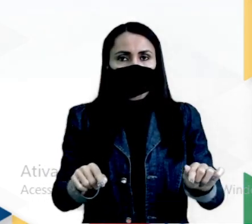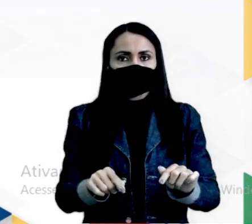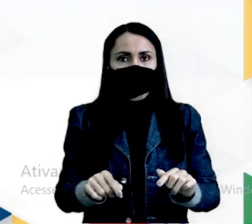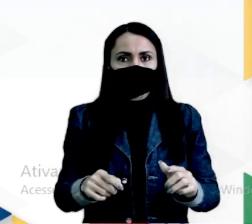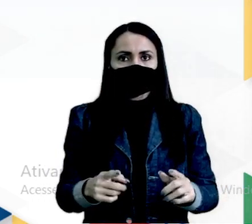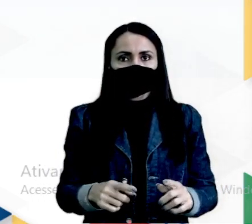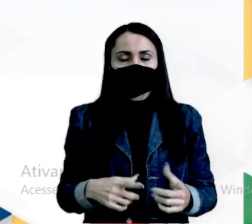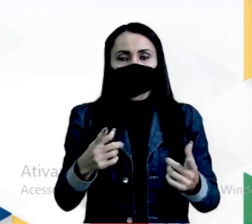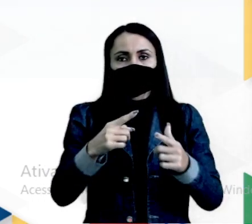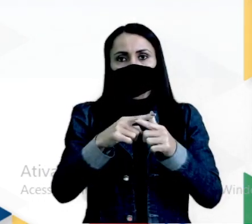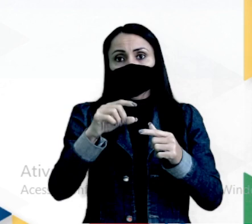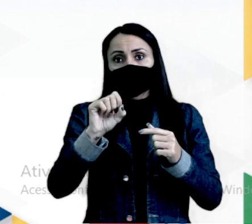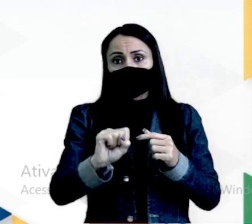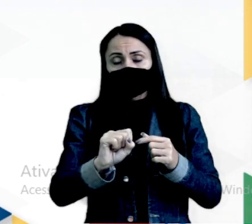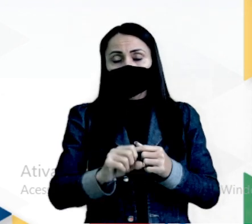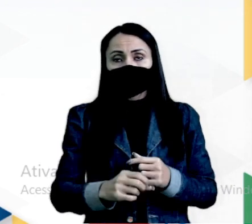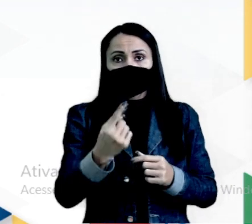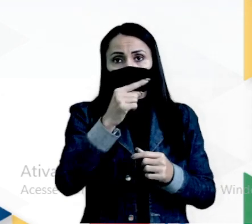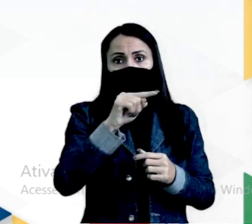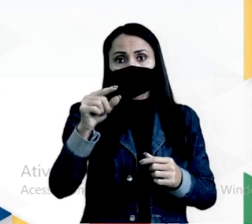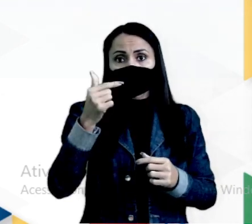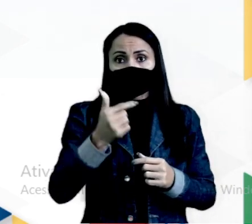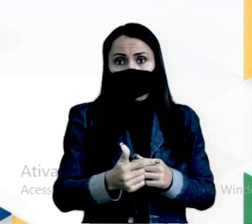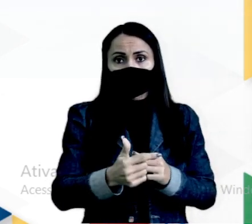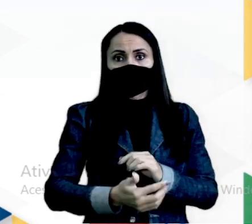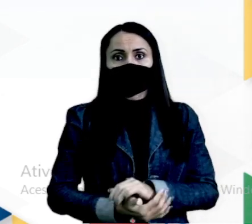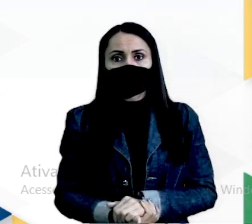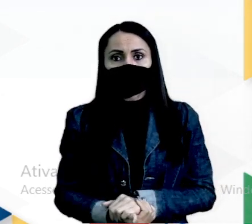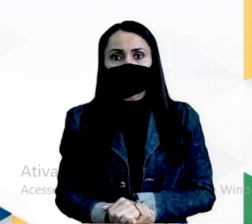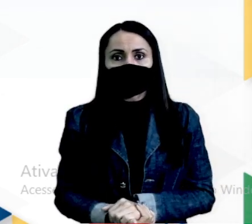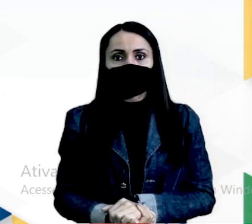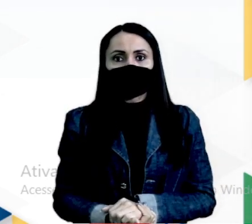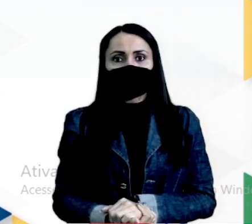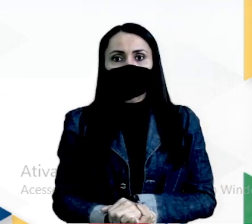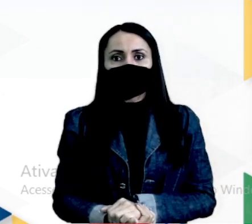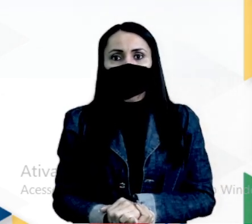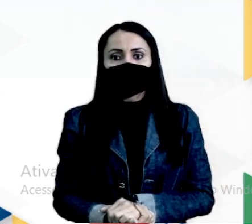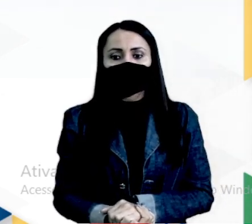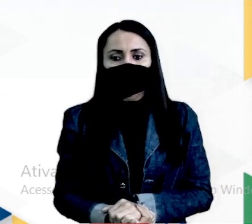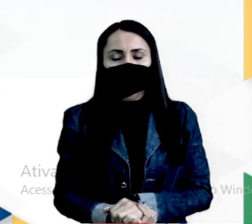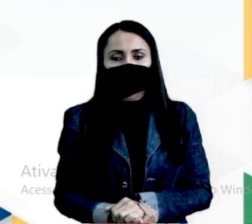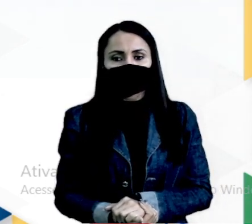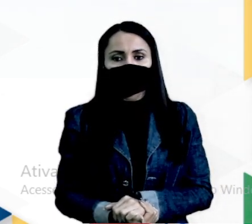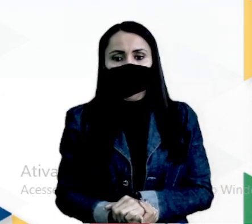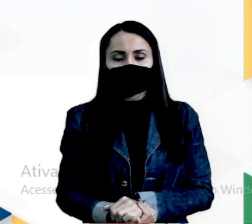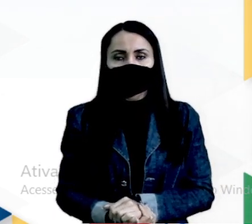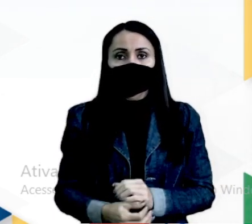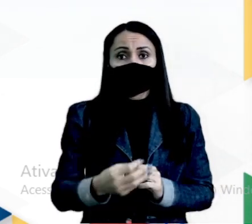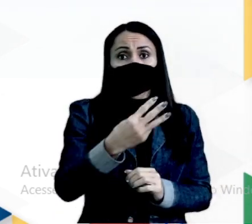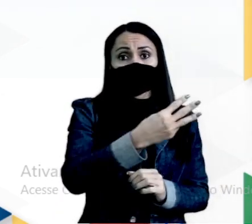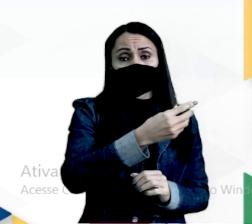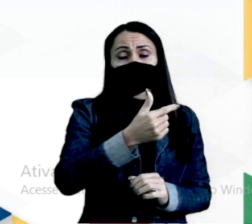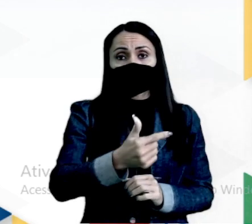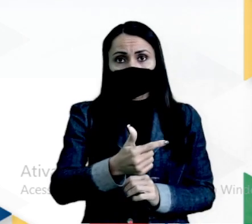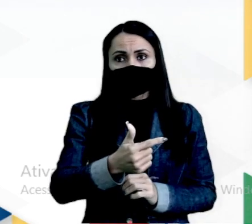8, né? Porque não é 1 por 2. Então, se um é 4, o outro é o dobro, tá bom? E aí eu tenho